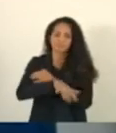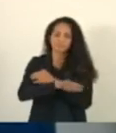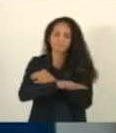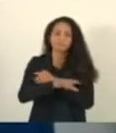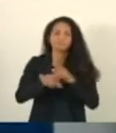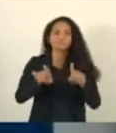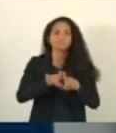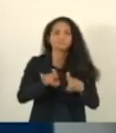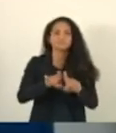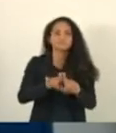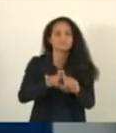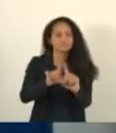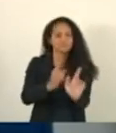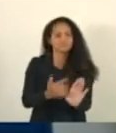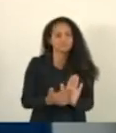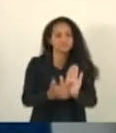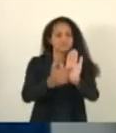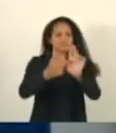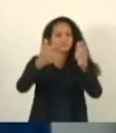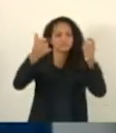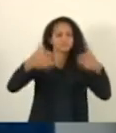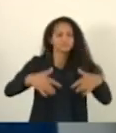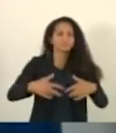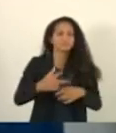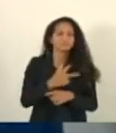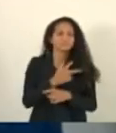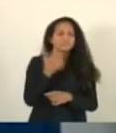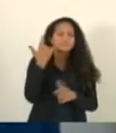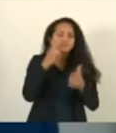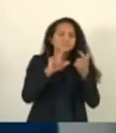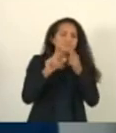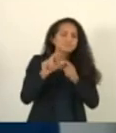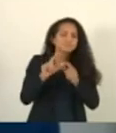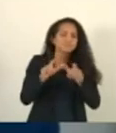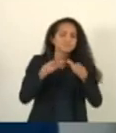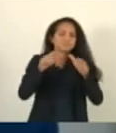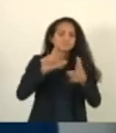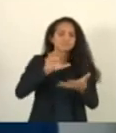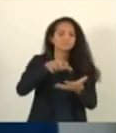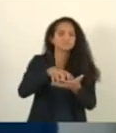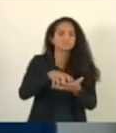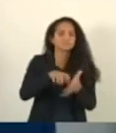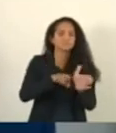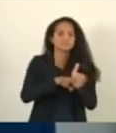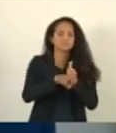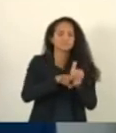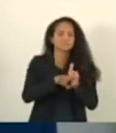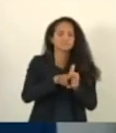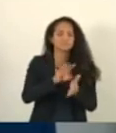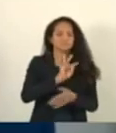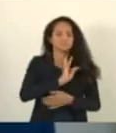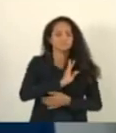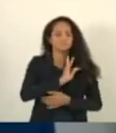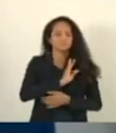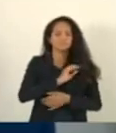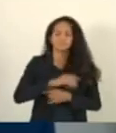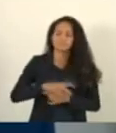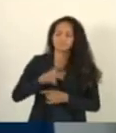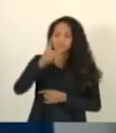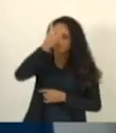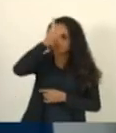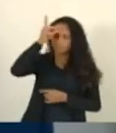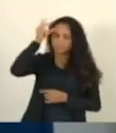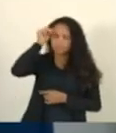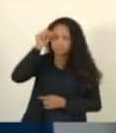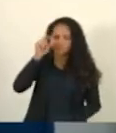a conquista do Centro de Perícia Técnica, em que o prefeito, após verificar